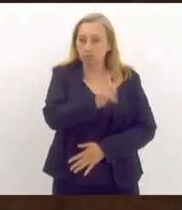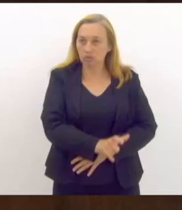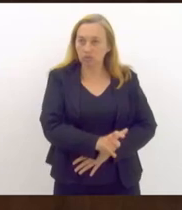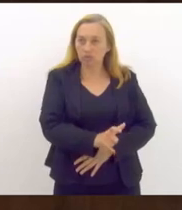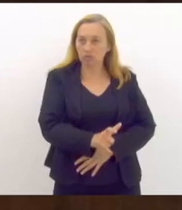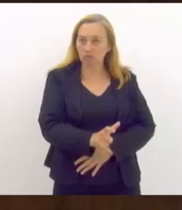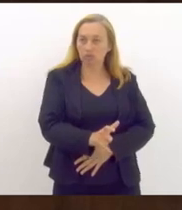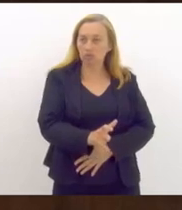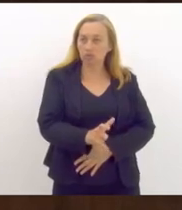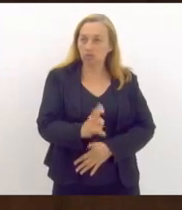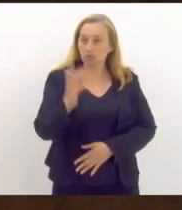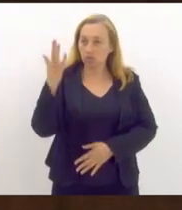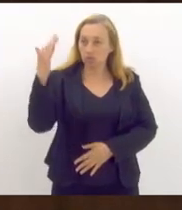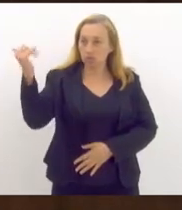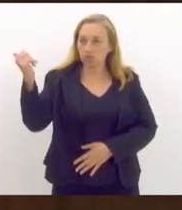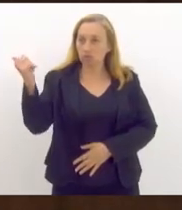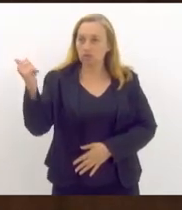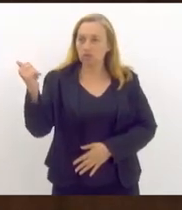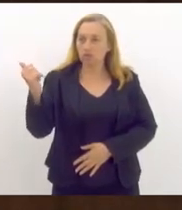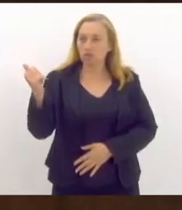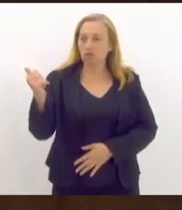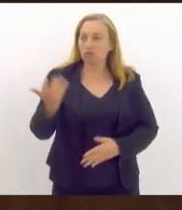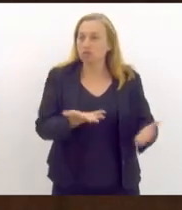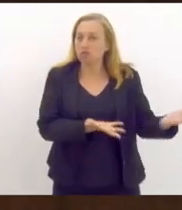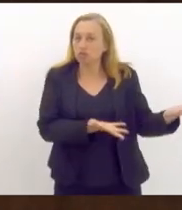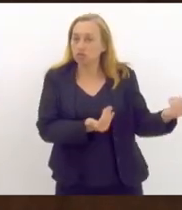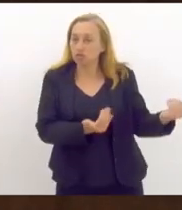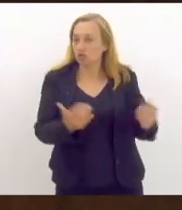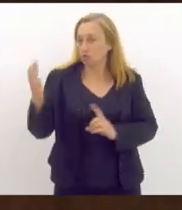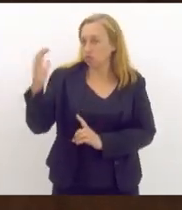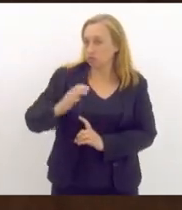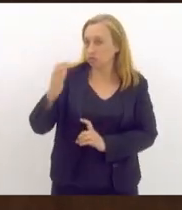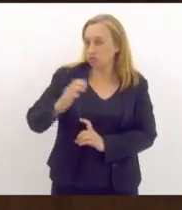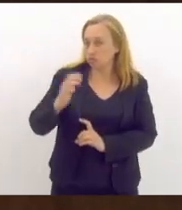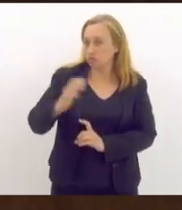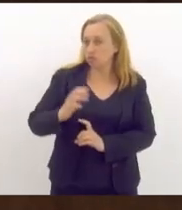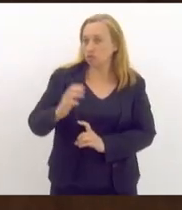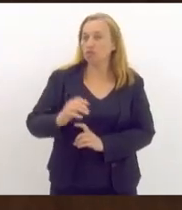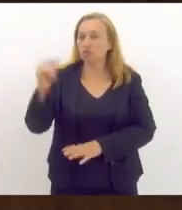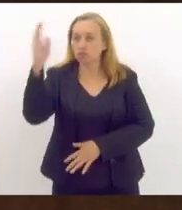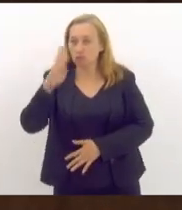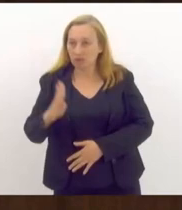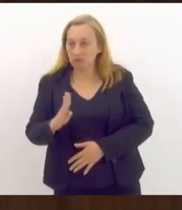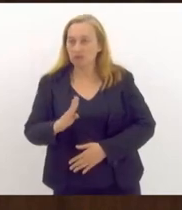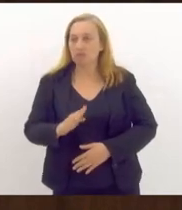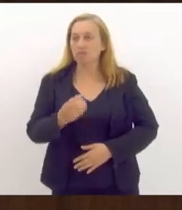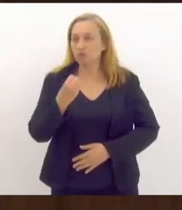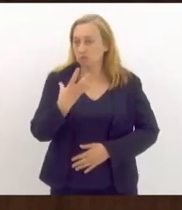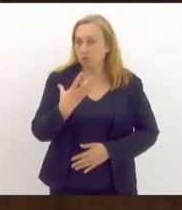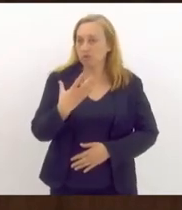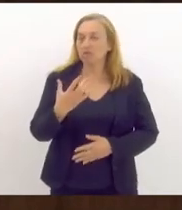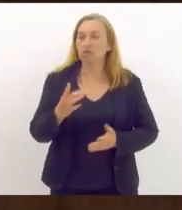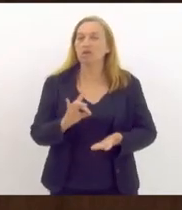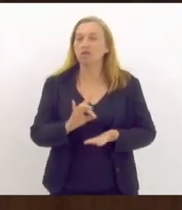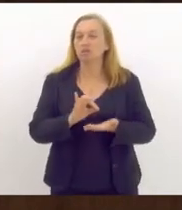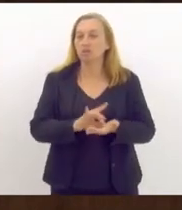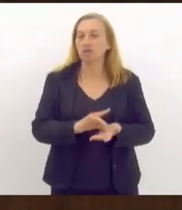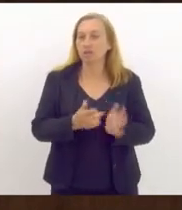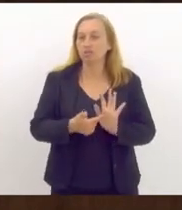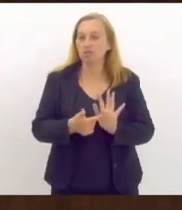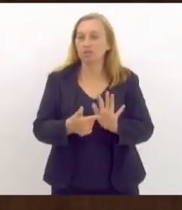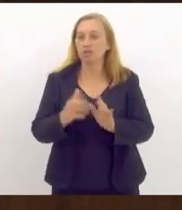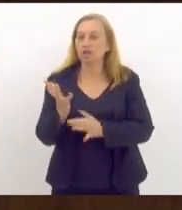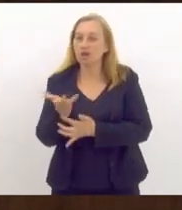mobiliza milhões de jovens no Brasil inclusive no estrangeiro e que representa muito da realidade como eu disse